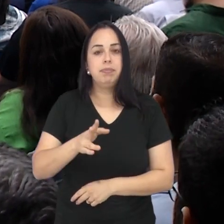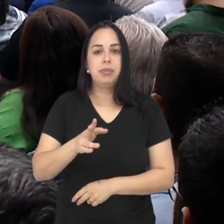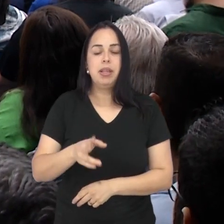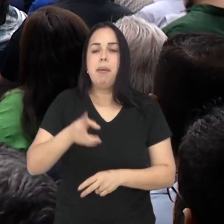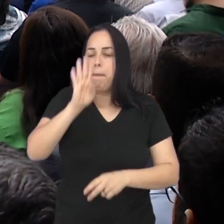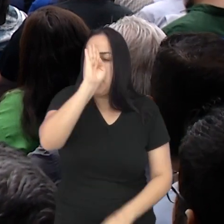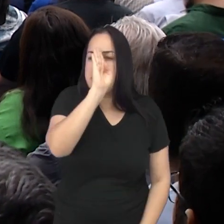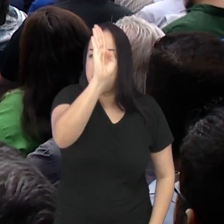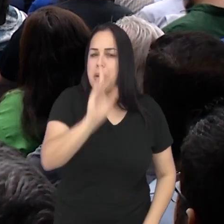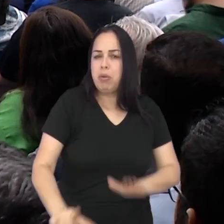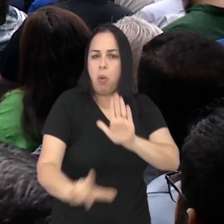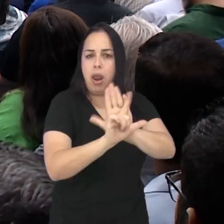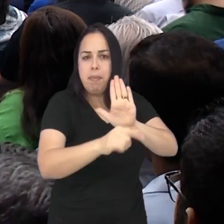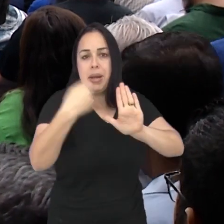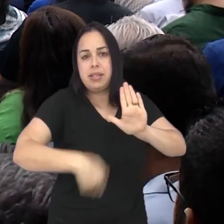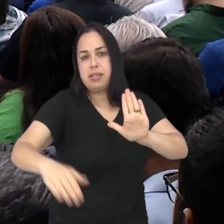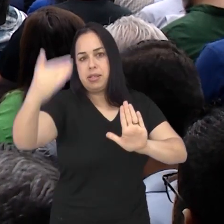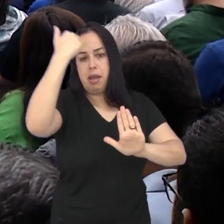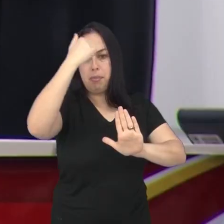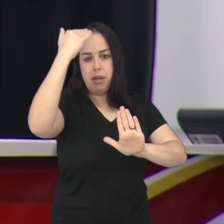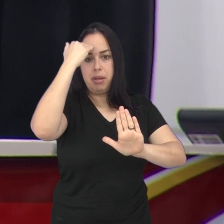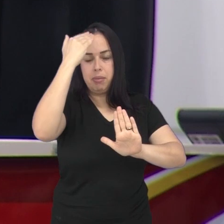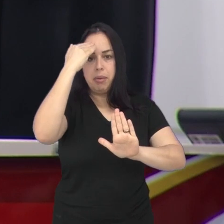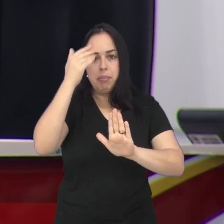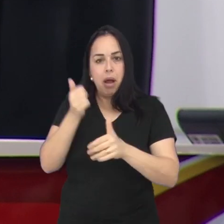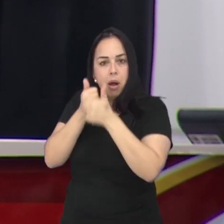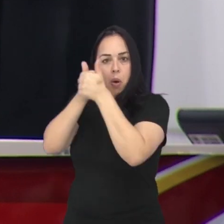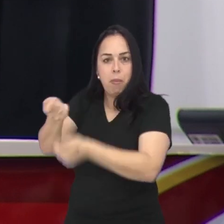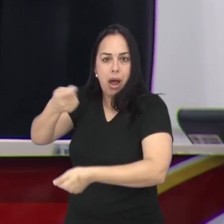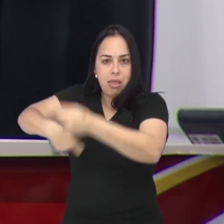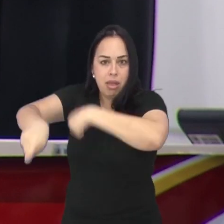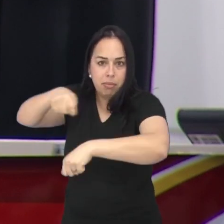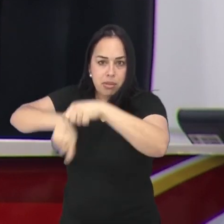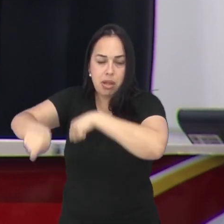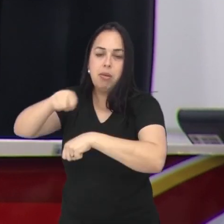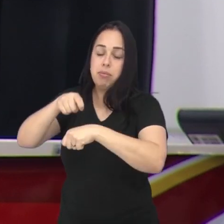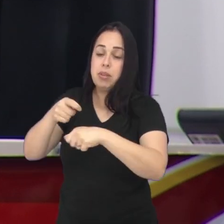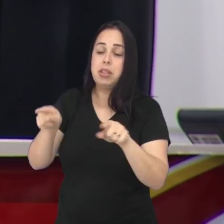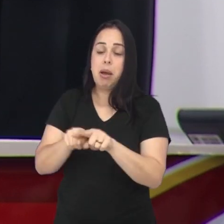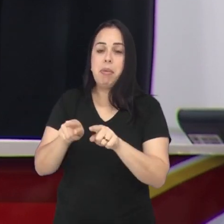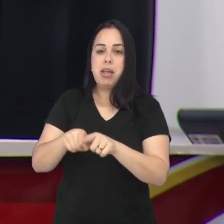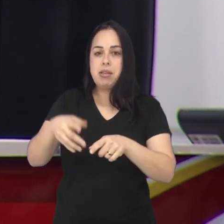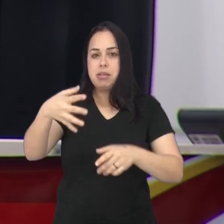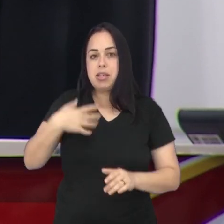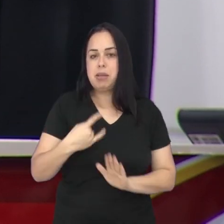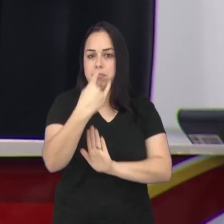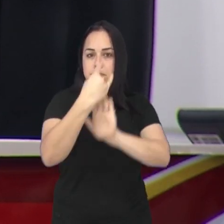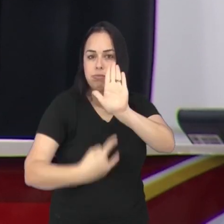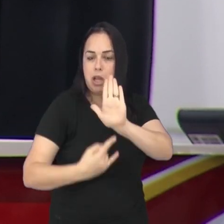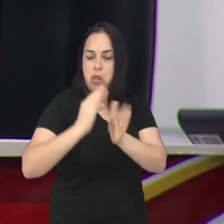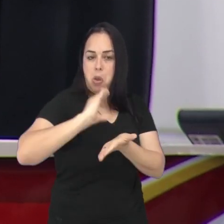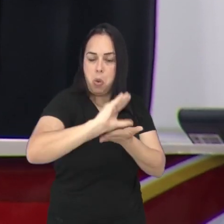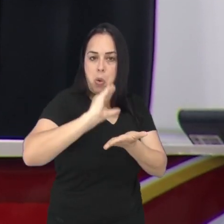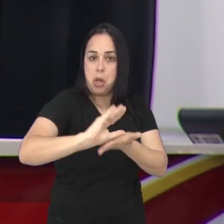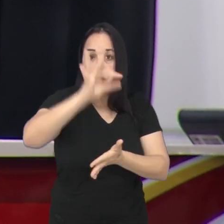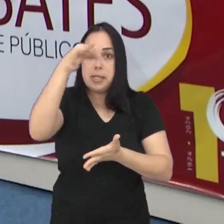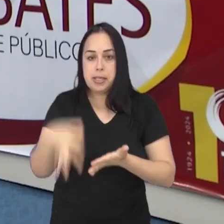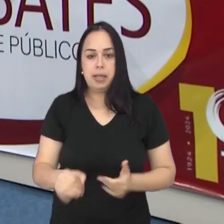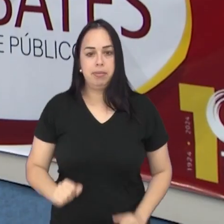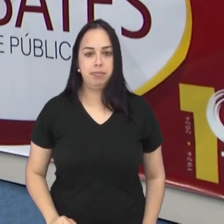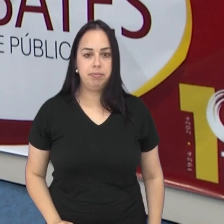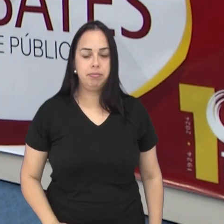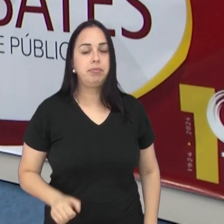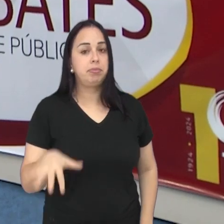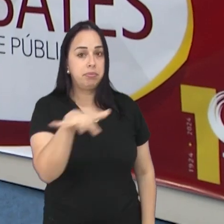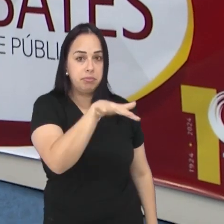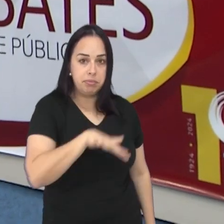atualização, principalmente com as novas leis, para acompanhar a administração pública e garantir a prestação correta de contas. O